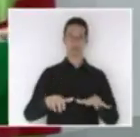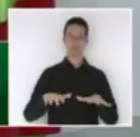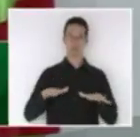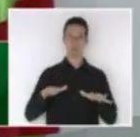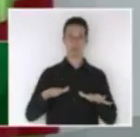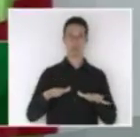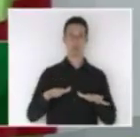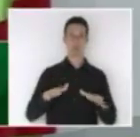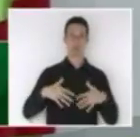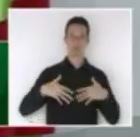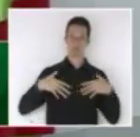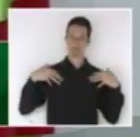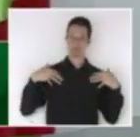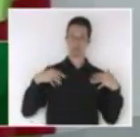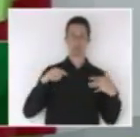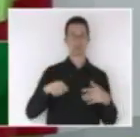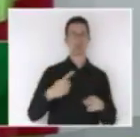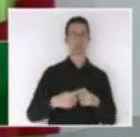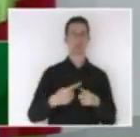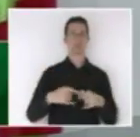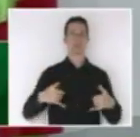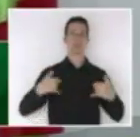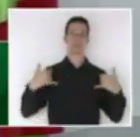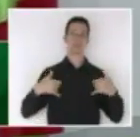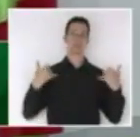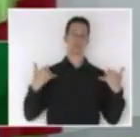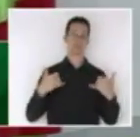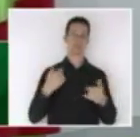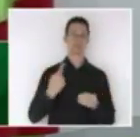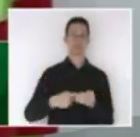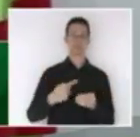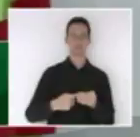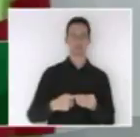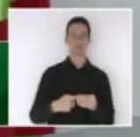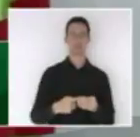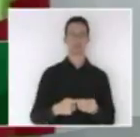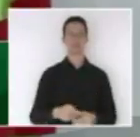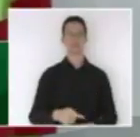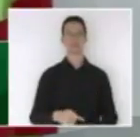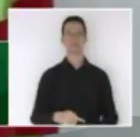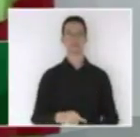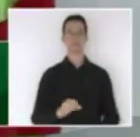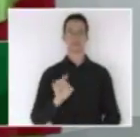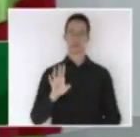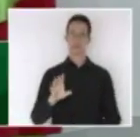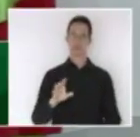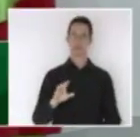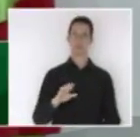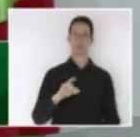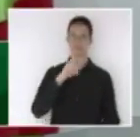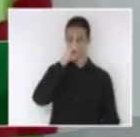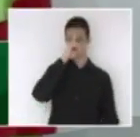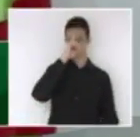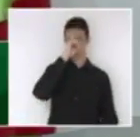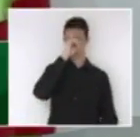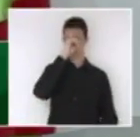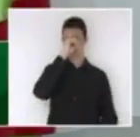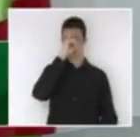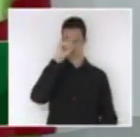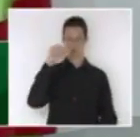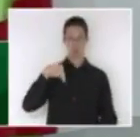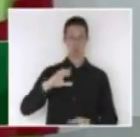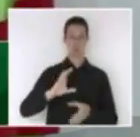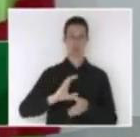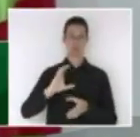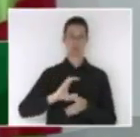pelo aniversário do município. E só com o Hospital Santa Cruz de Canoinhas, a